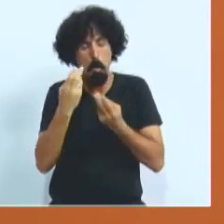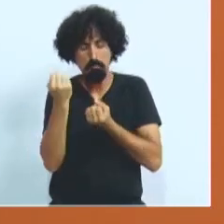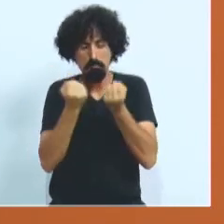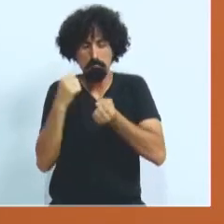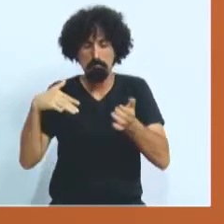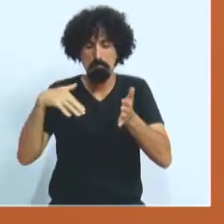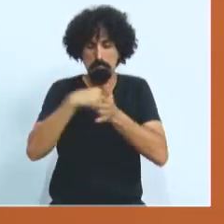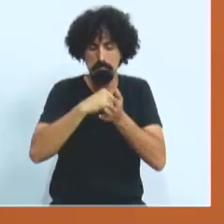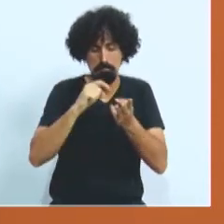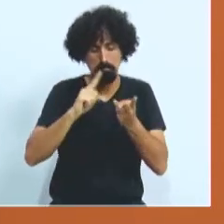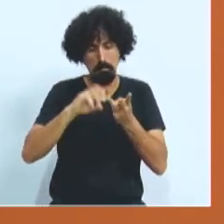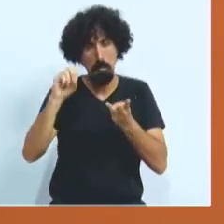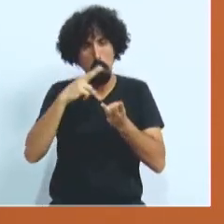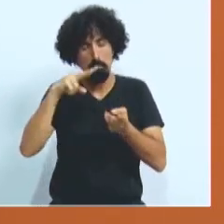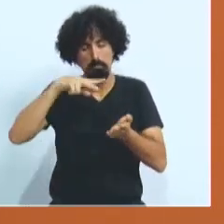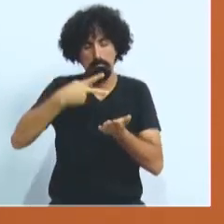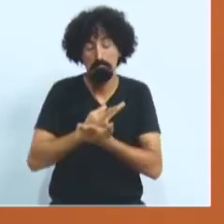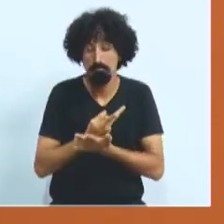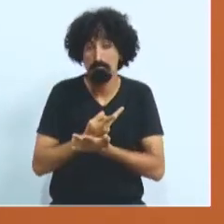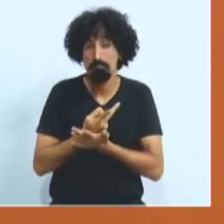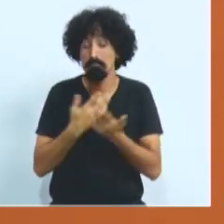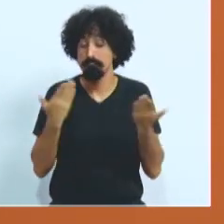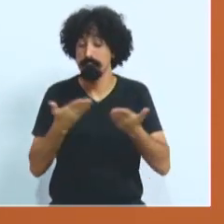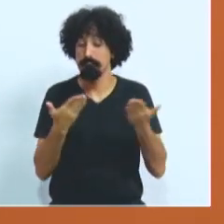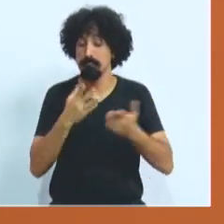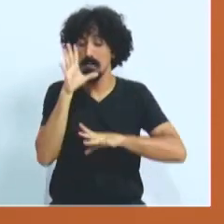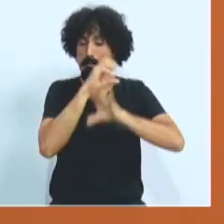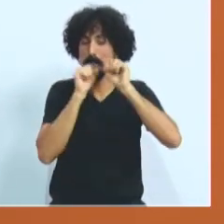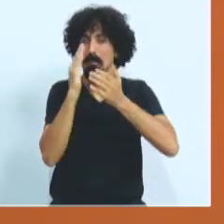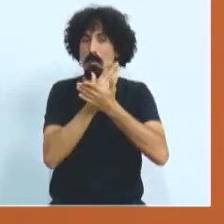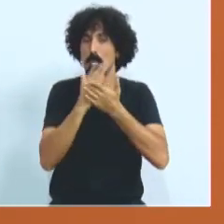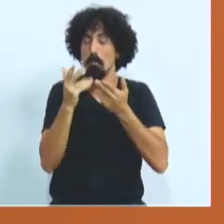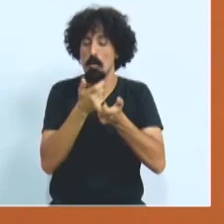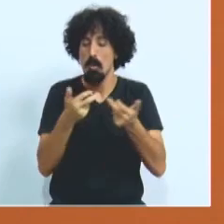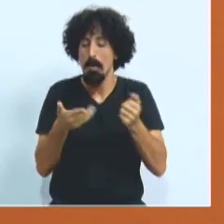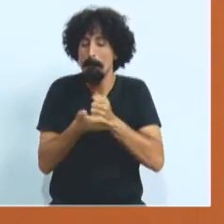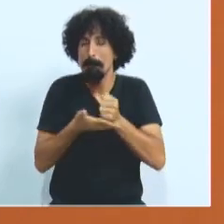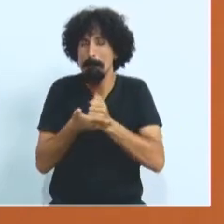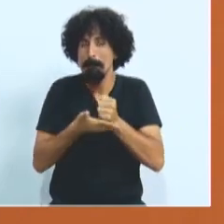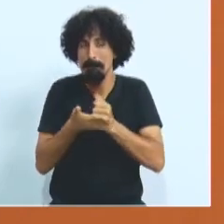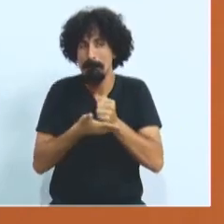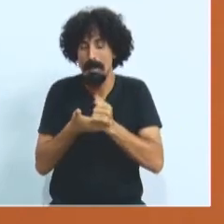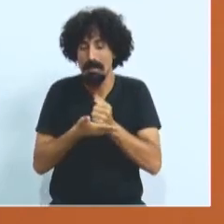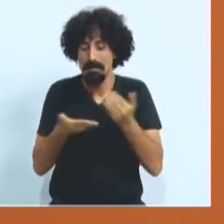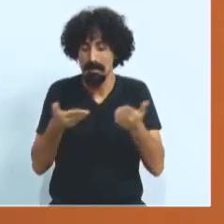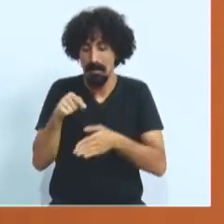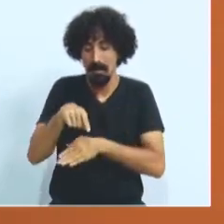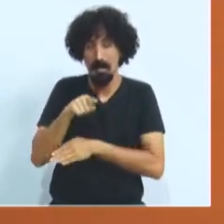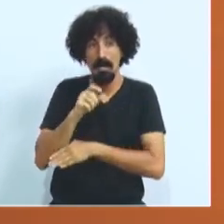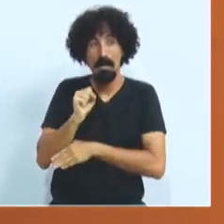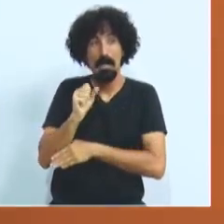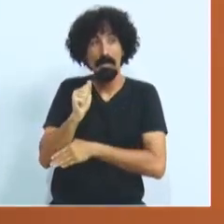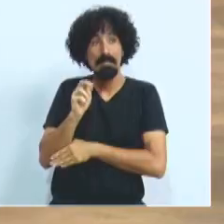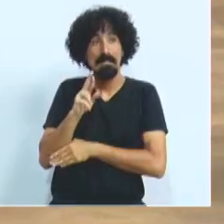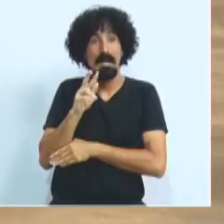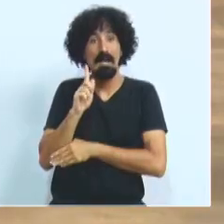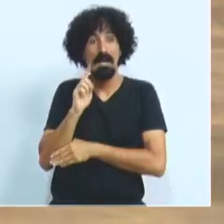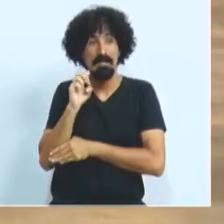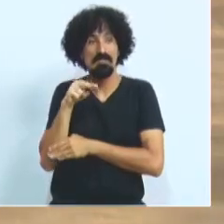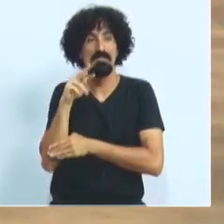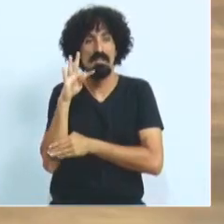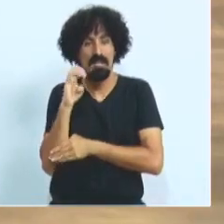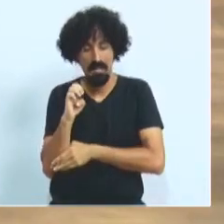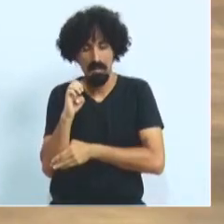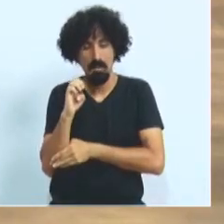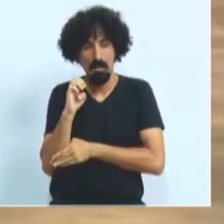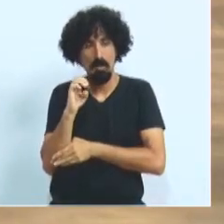um engasgo? Hoje a gente está aprendendo algumas noções básicas de primeiros socorros, recebendo aqui o sargento Lucas Marques e também a soldado Naira da